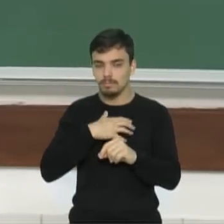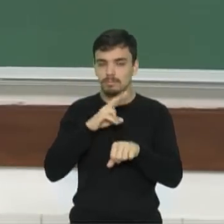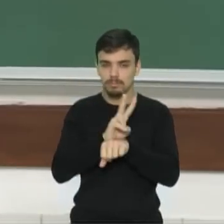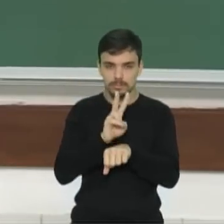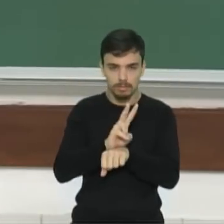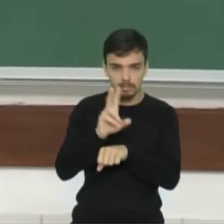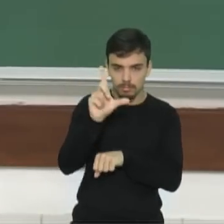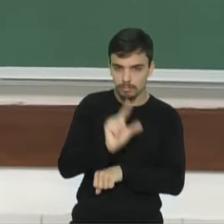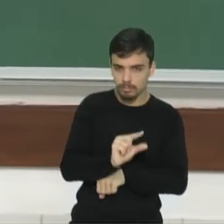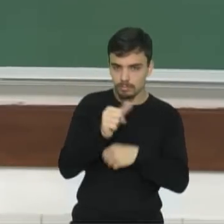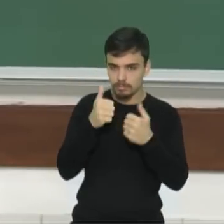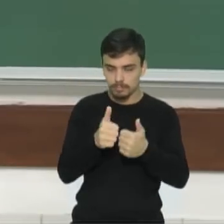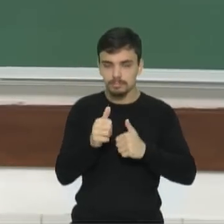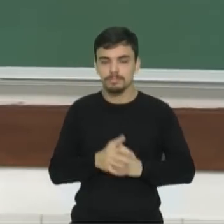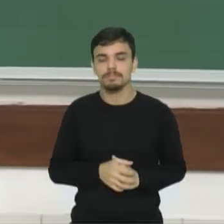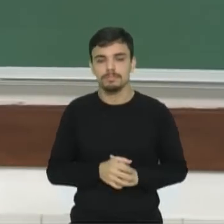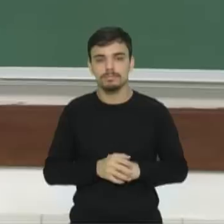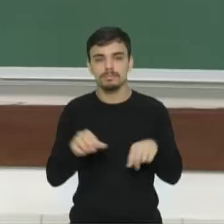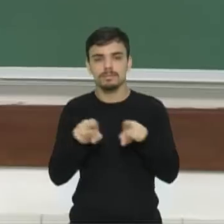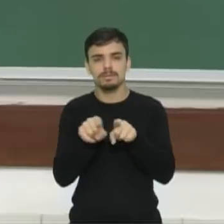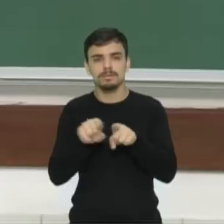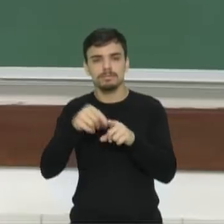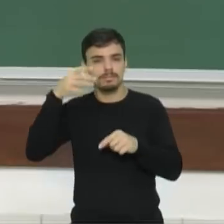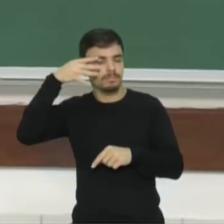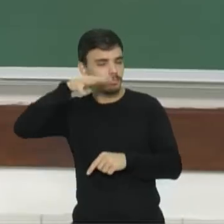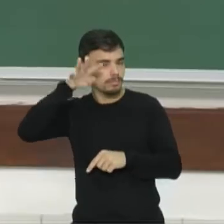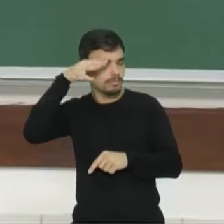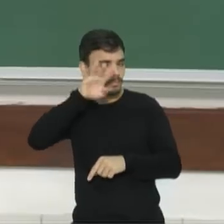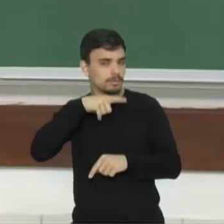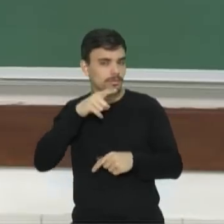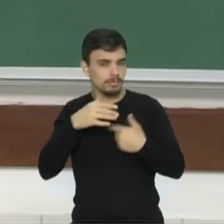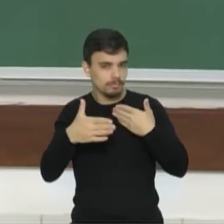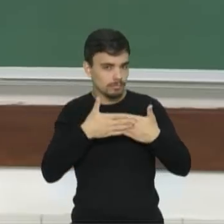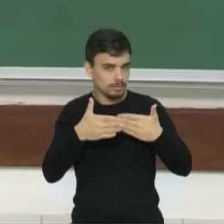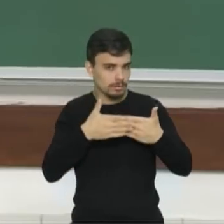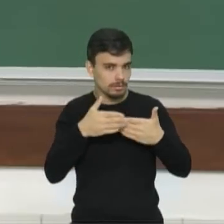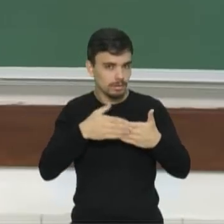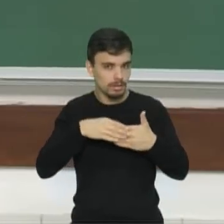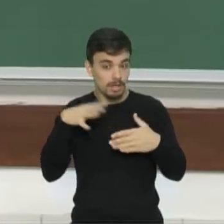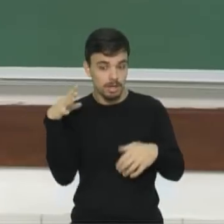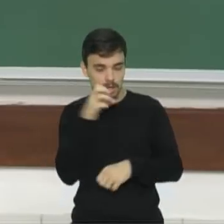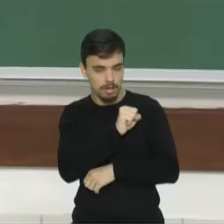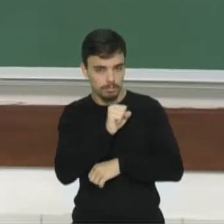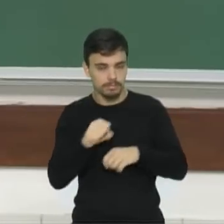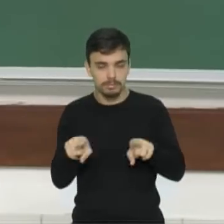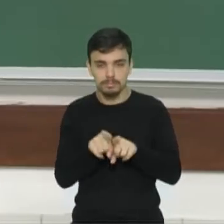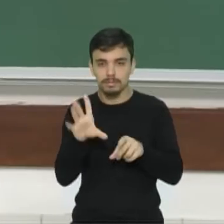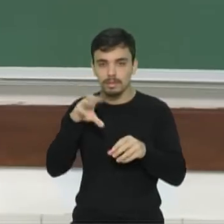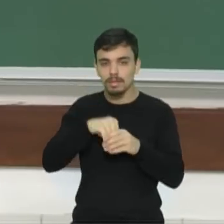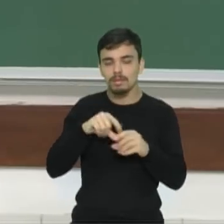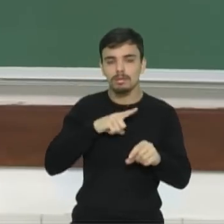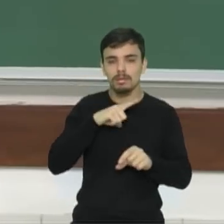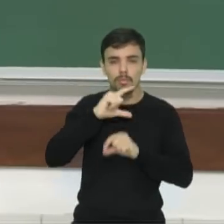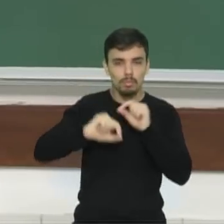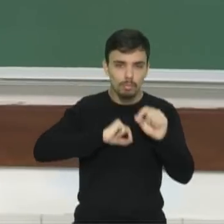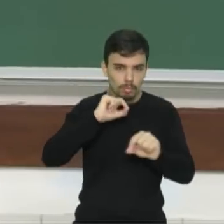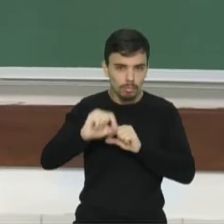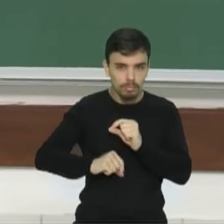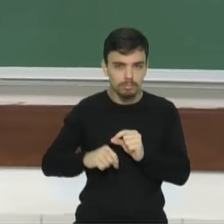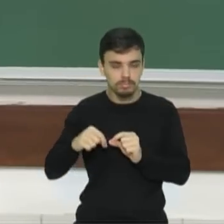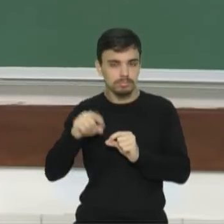protegido. Esses cílios aqui que vão fazer nós fecharmos o olho muito rapidamente. Dentro ali tem a parte branca do